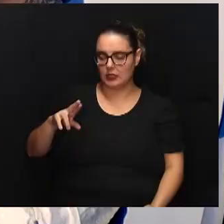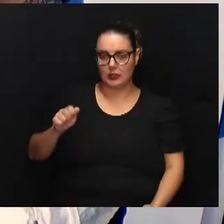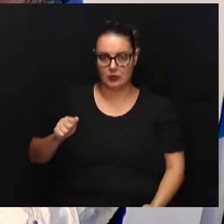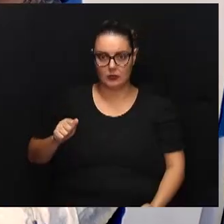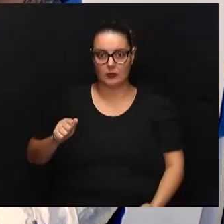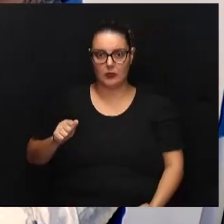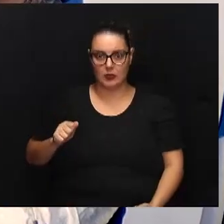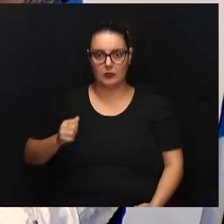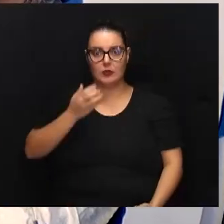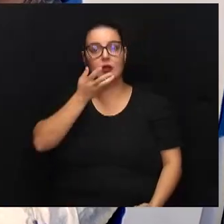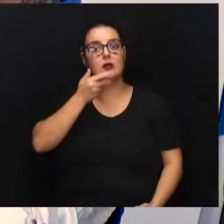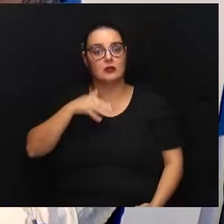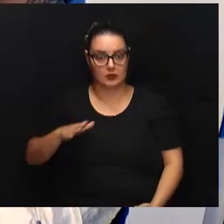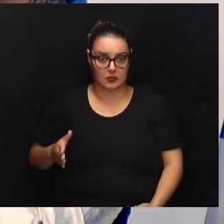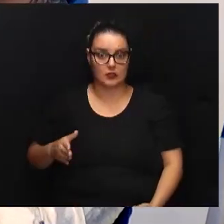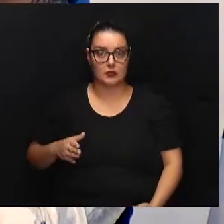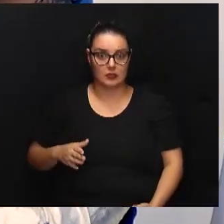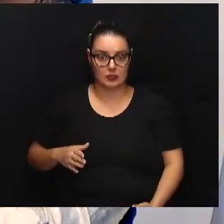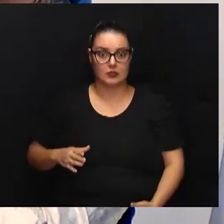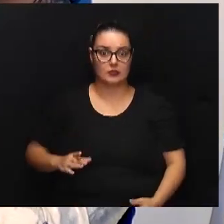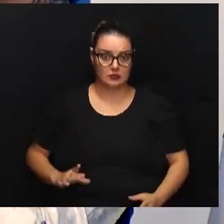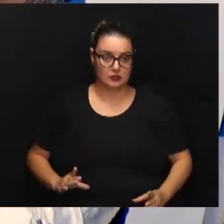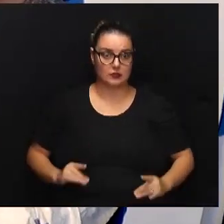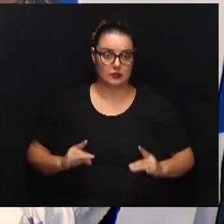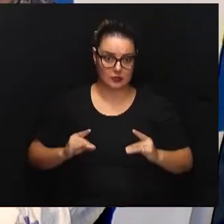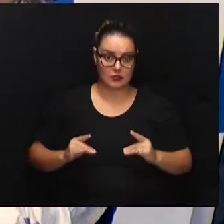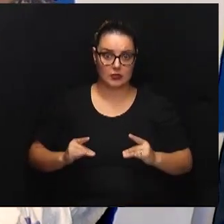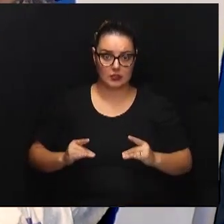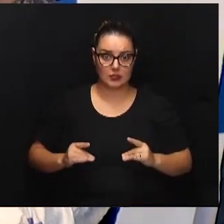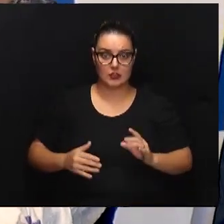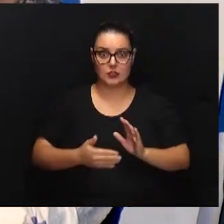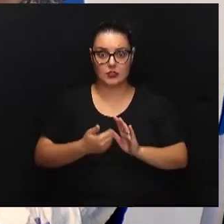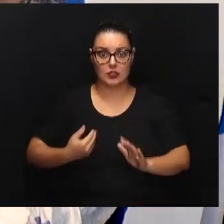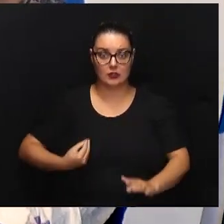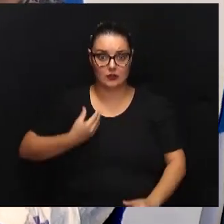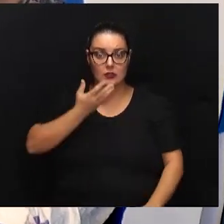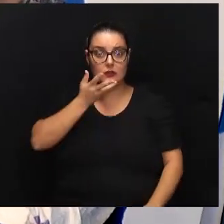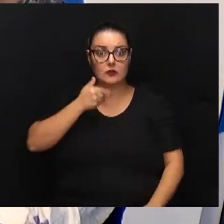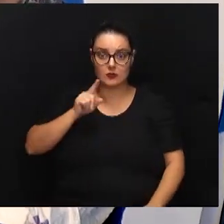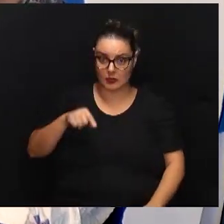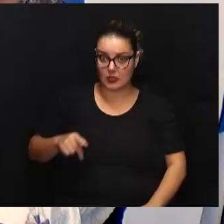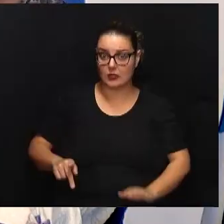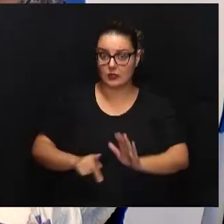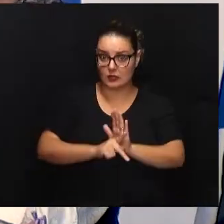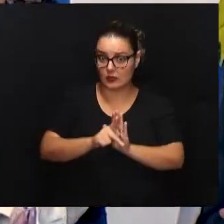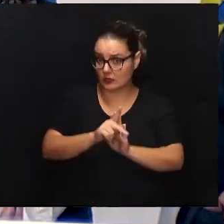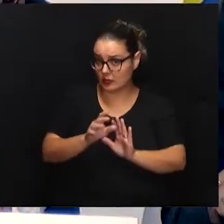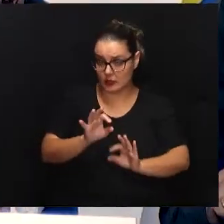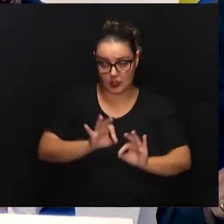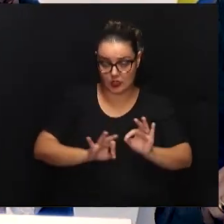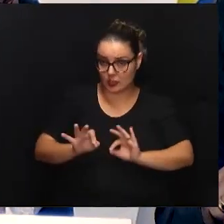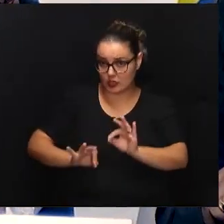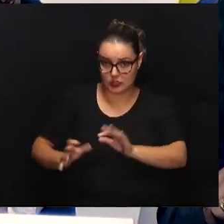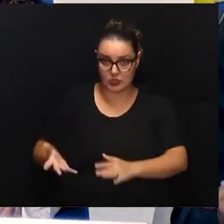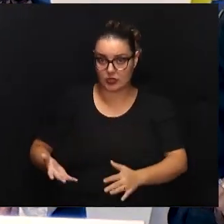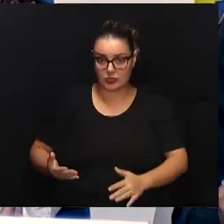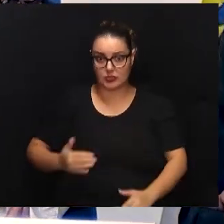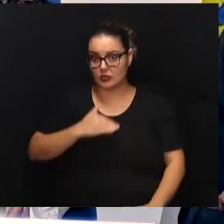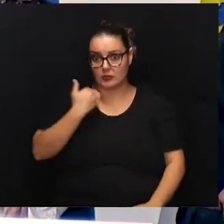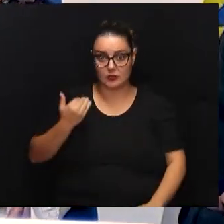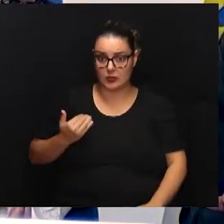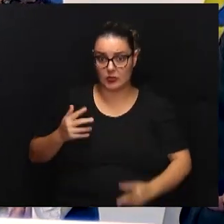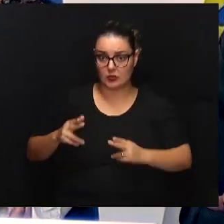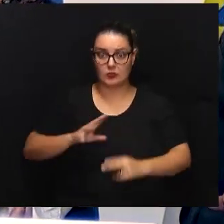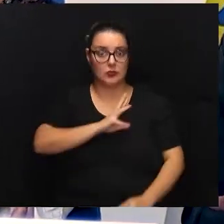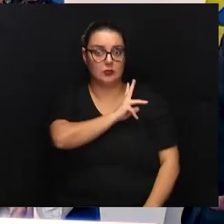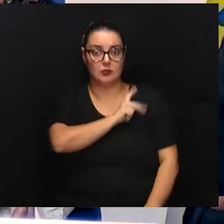vida dessas crianças, mas esse é o projeto de morte que está estabelecido, por exemplo, na Palestina. Quando a gente tem